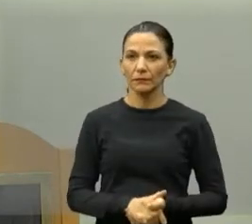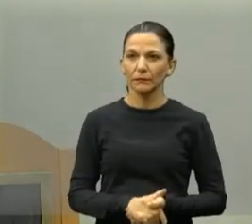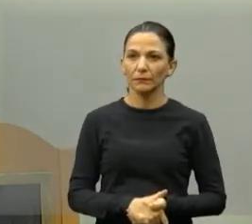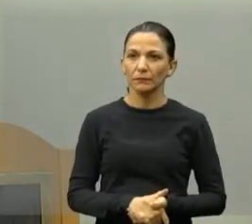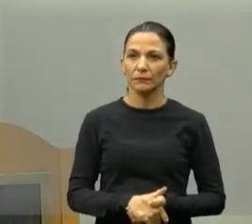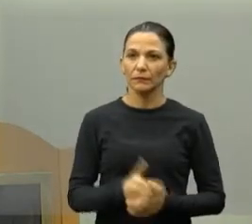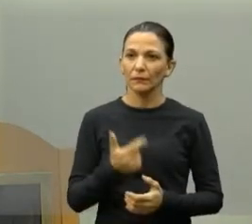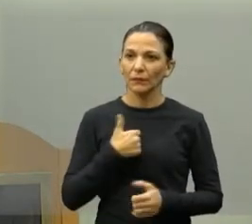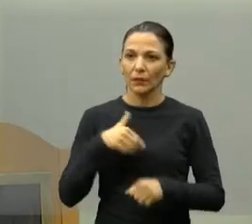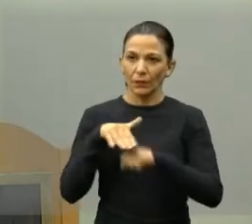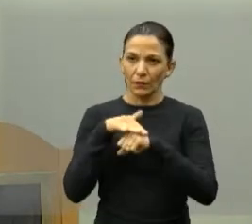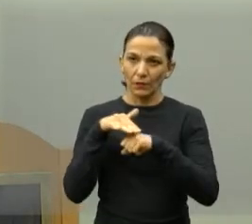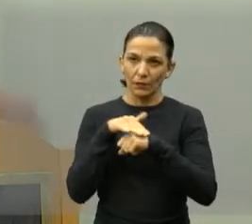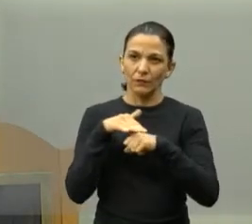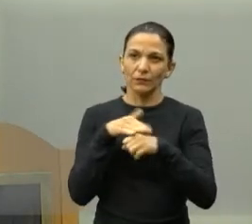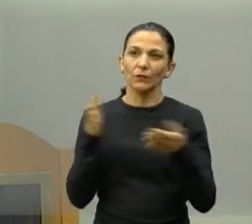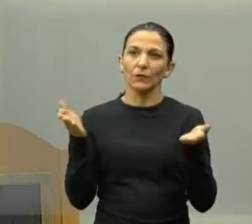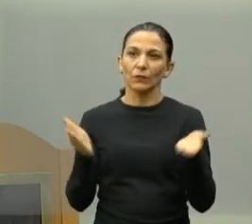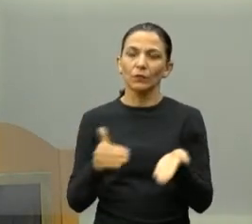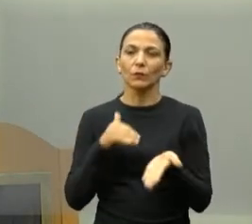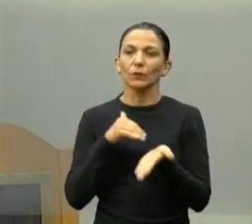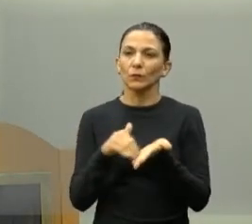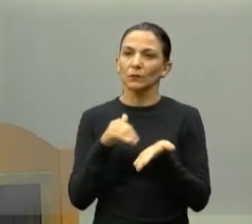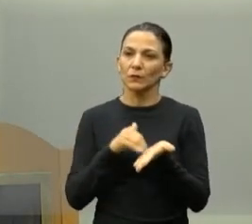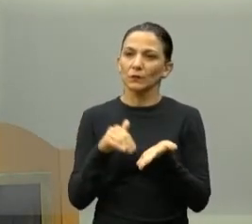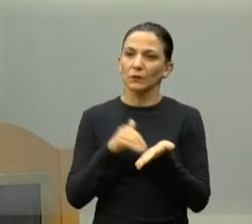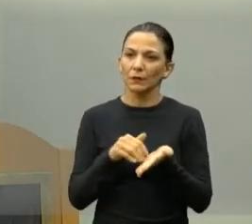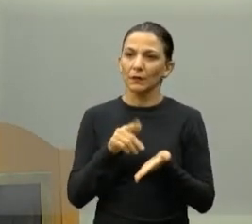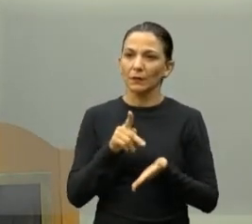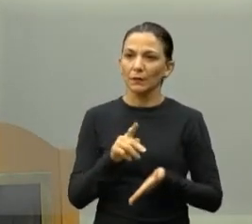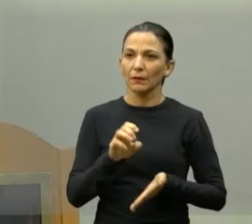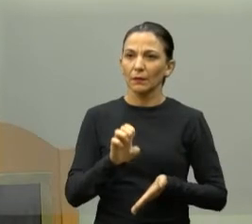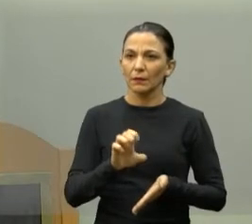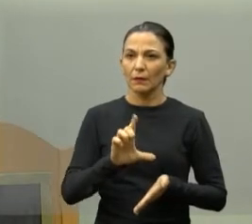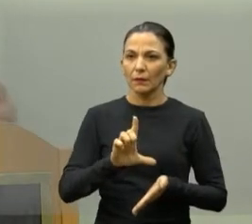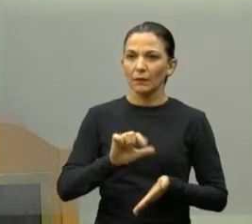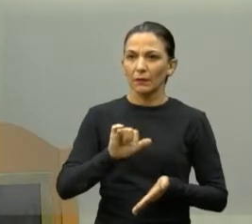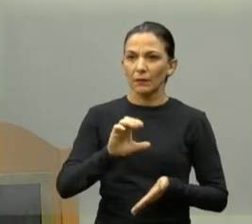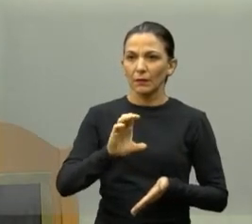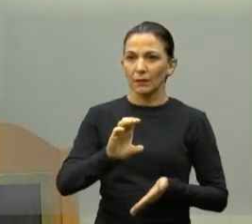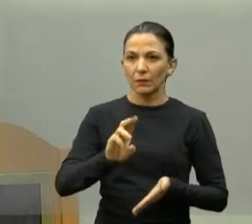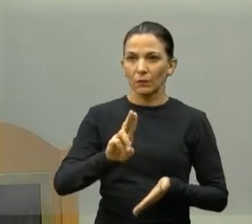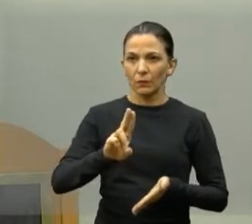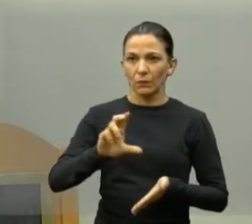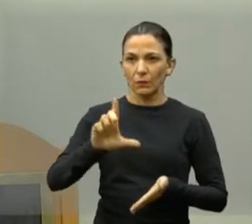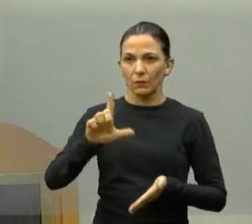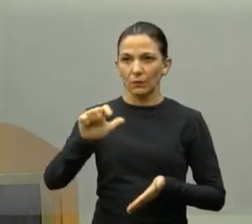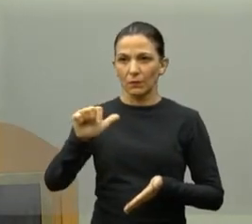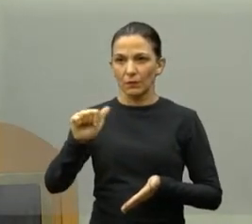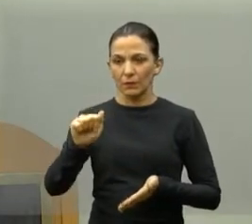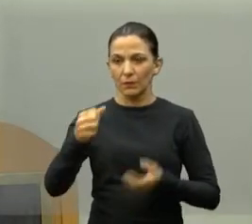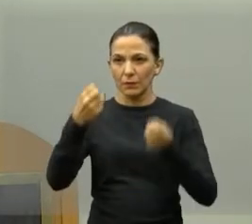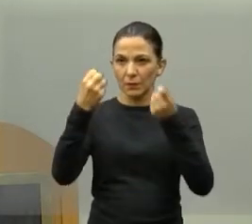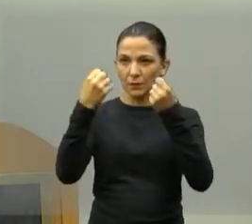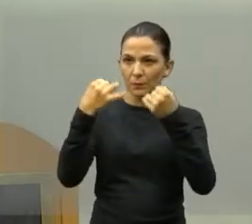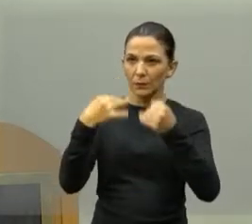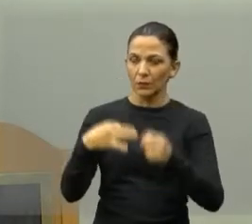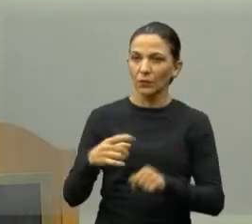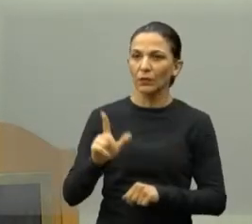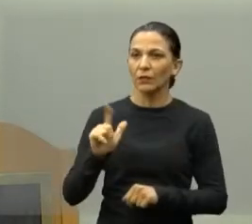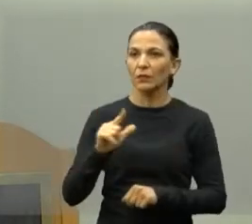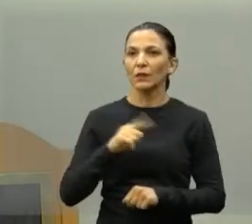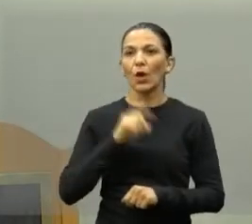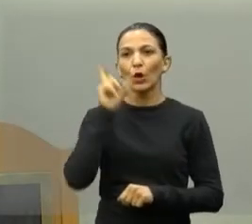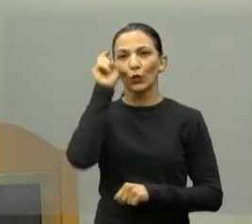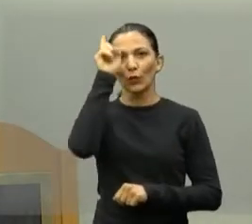tão fui conversar hoje com secretário película Quero agradecer pela conversa ele me relatou assim que